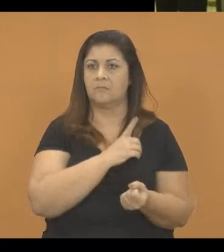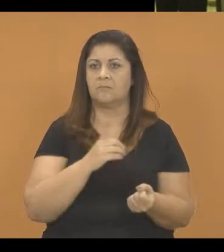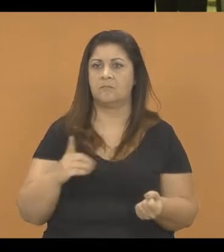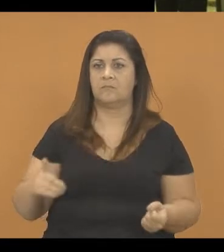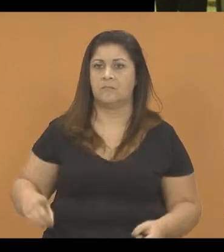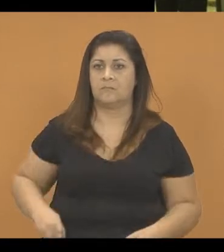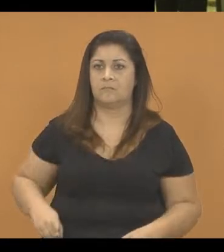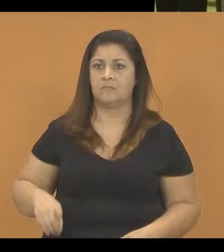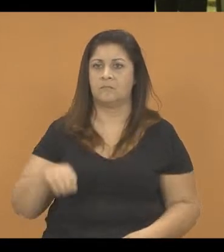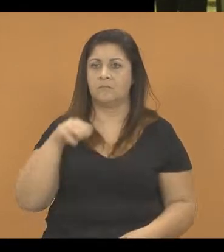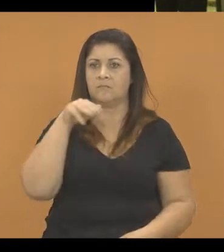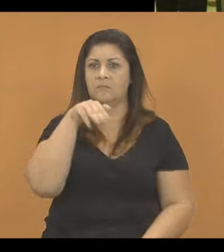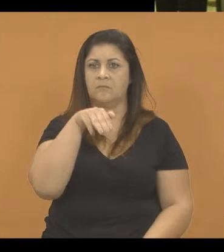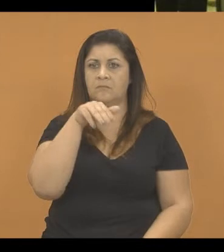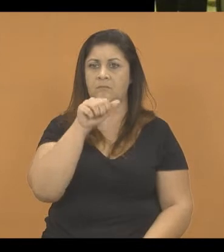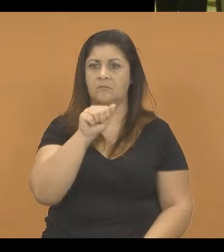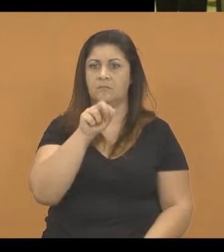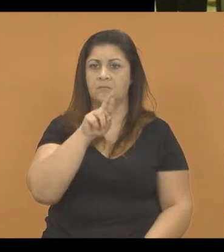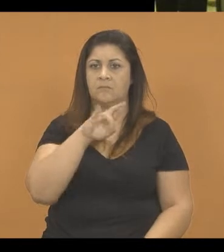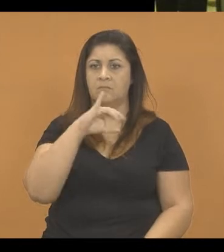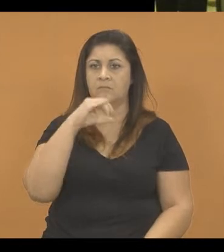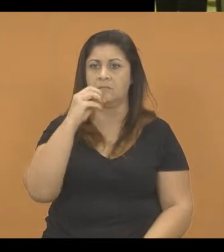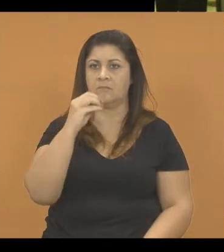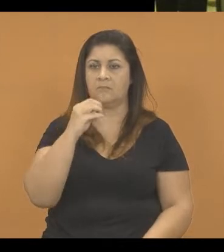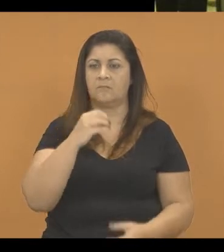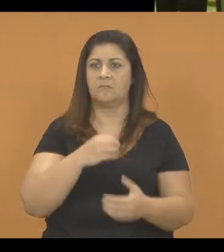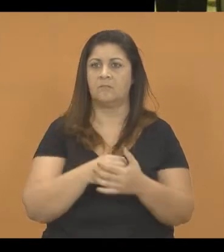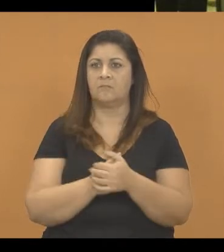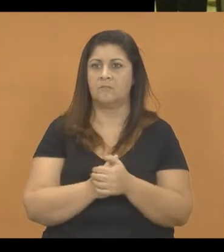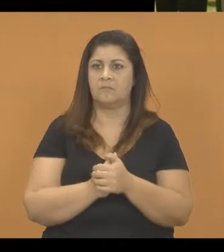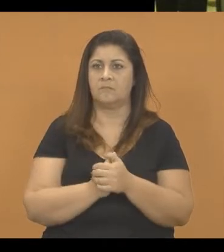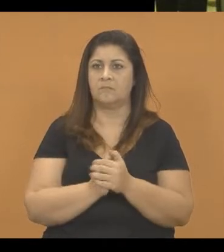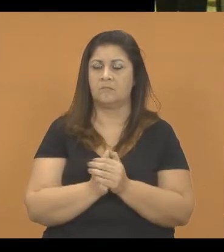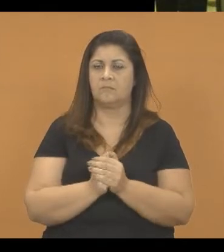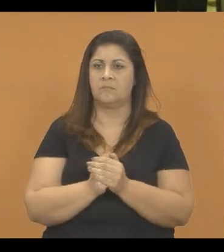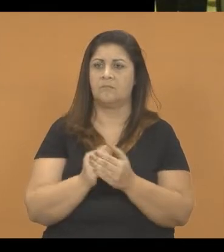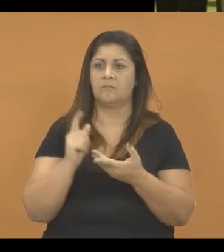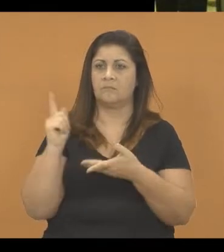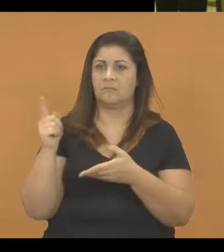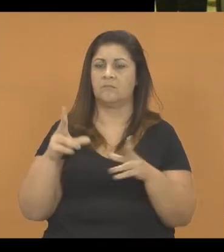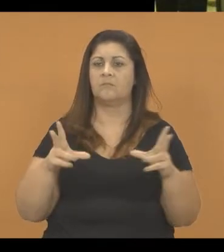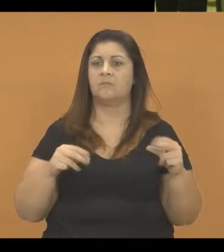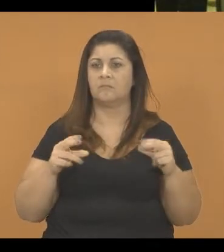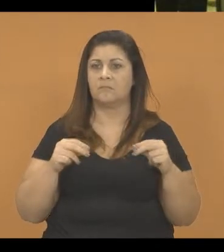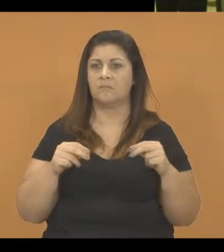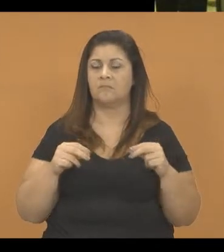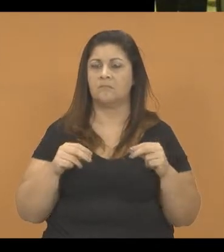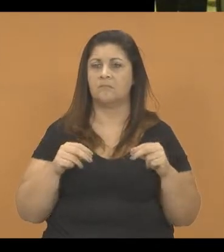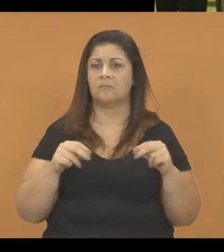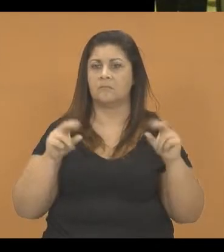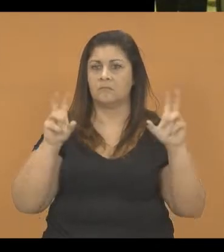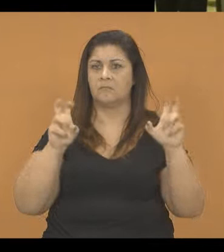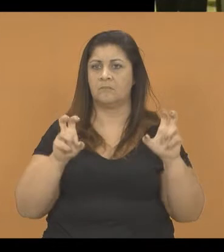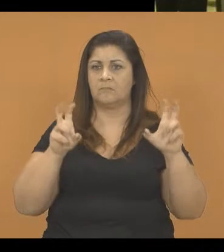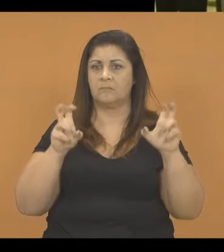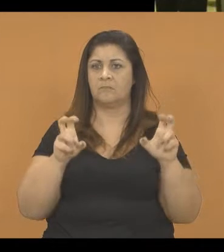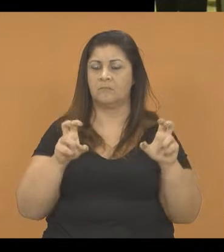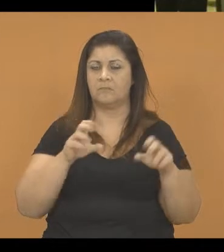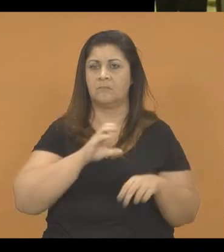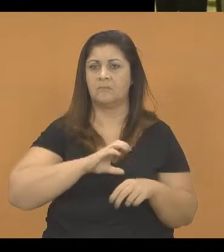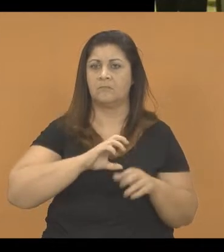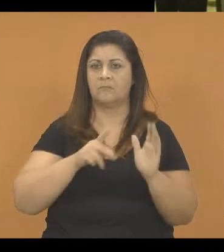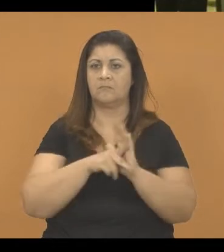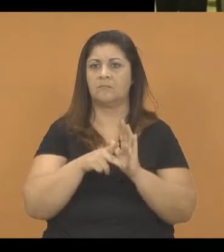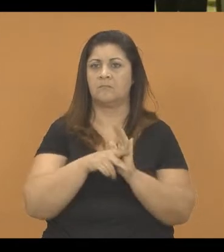que de maneira justa recebeu o título de cidadão já carência o projeto foi aprovado na sessão e mesmo